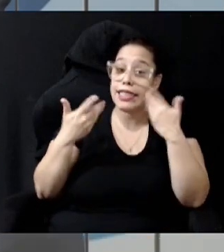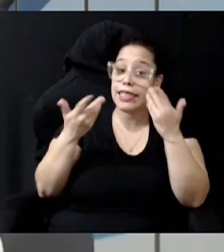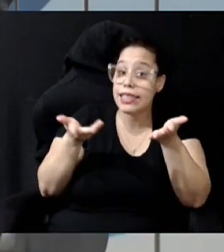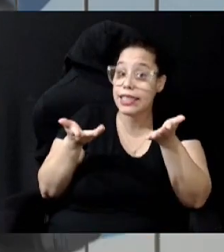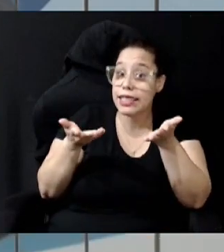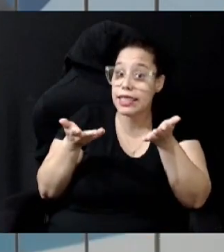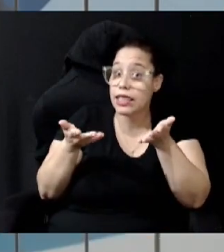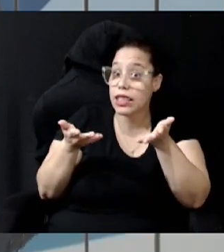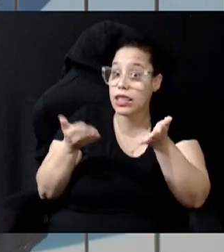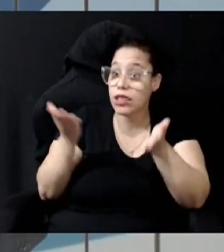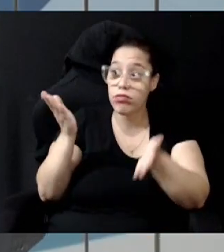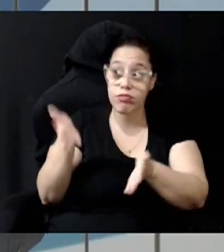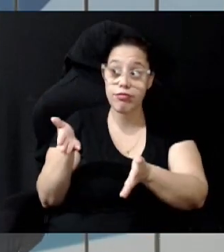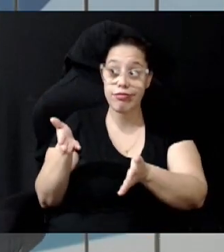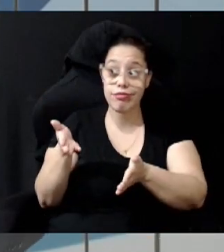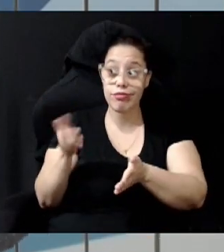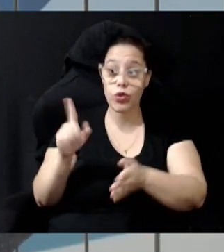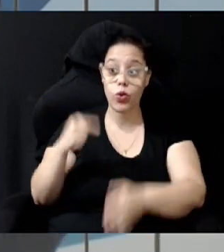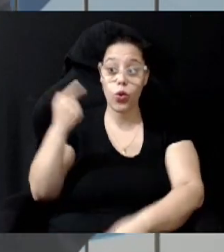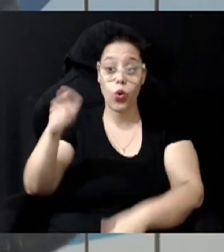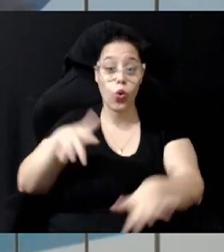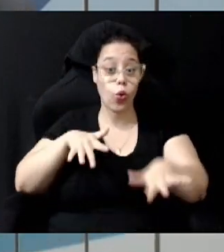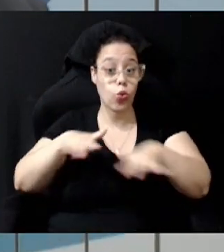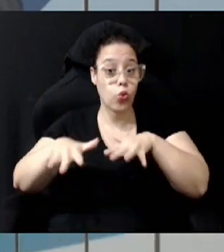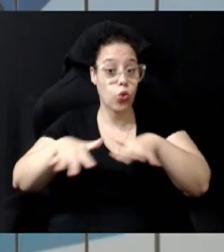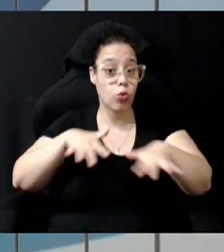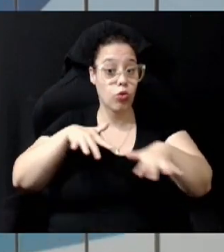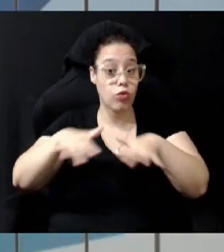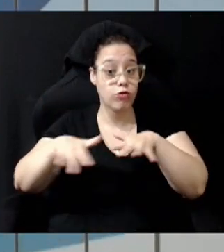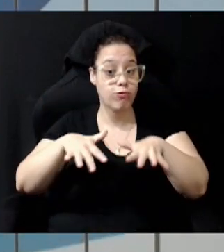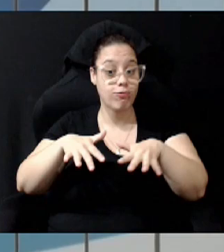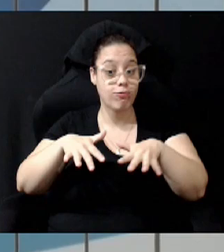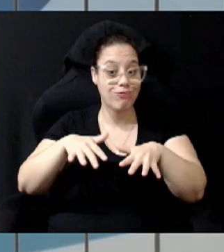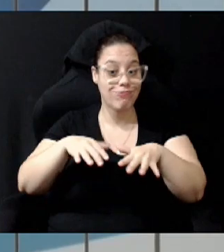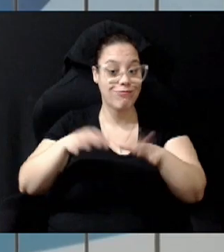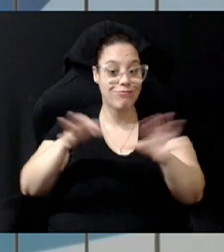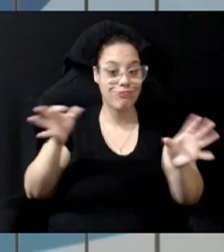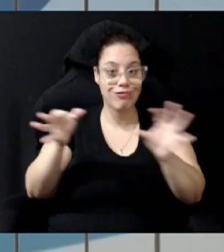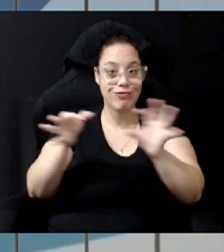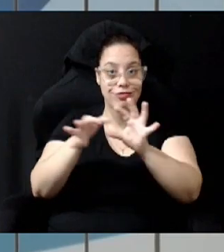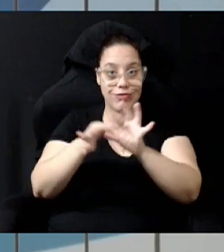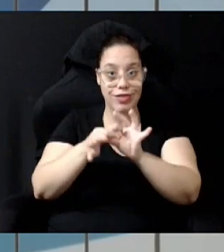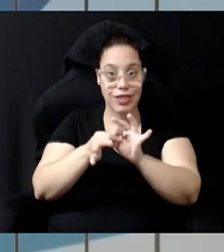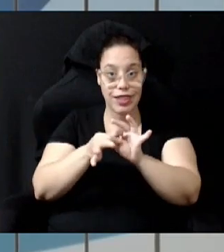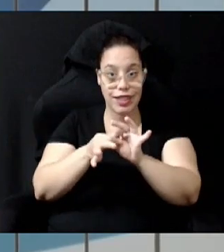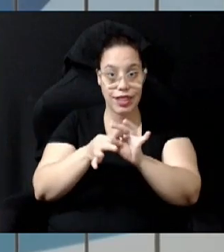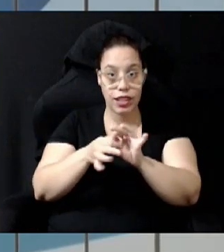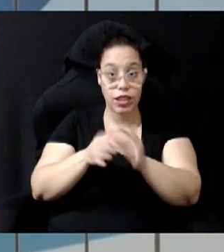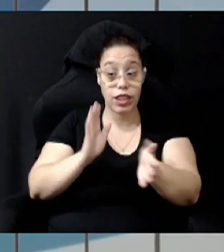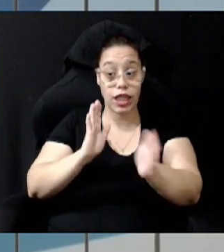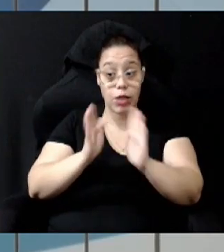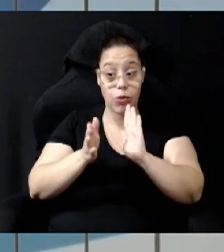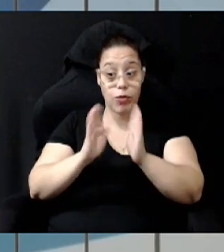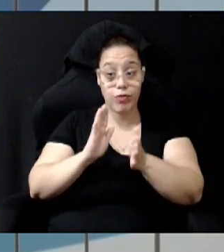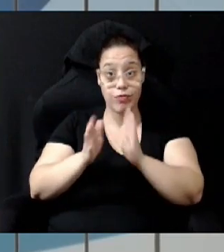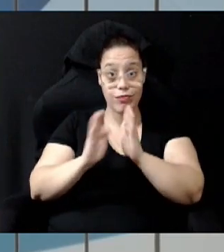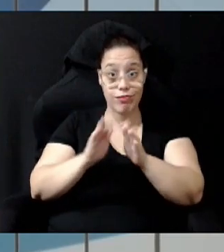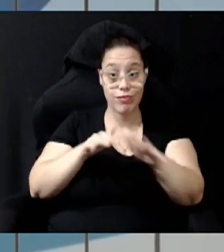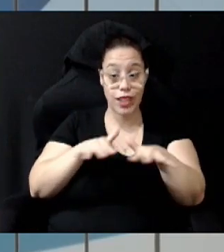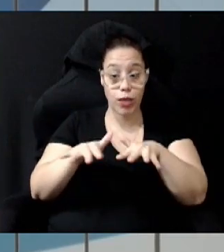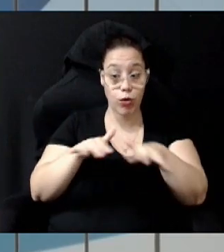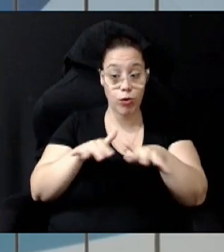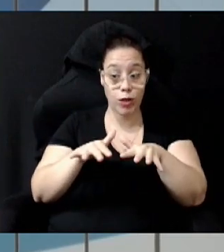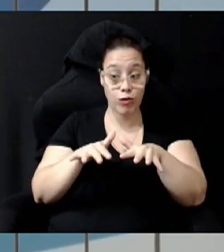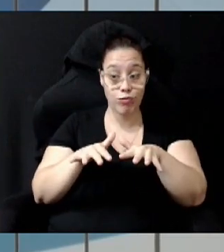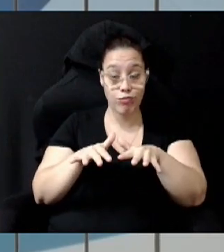imediatamente, outros movimentos se apropriaram desse momento e desse movimento. Então vem para a